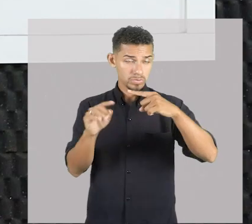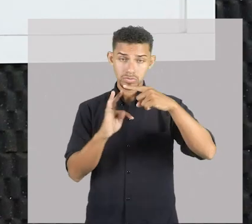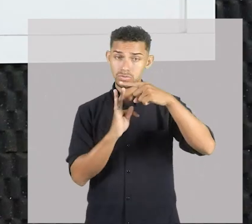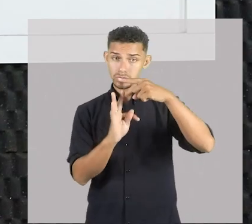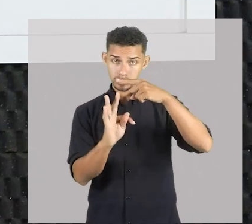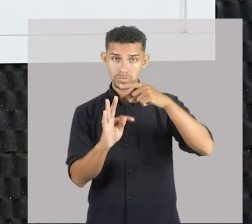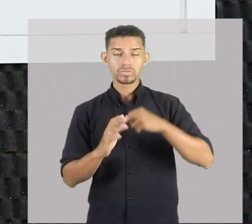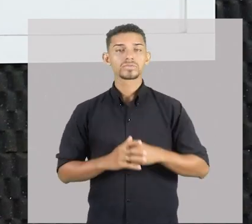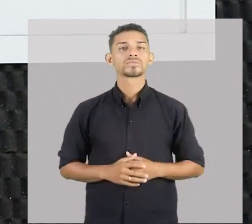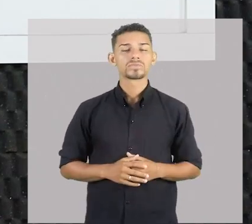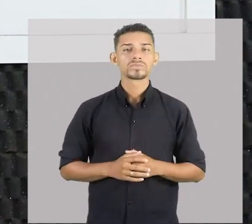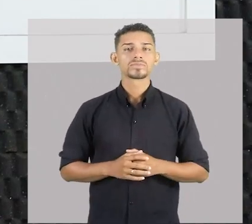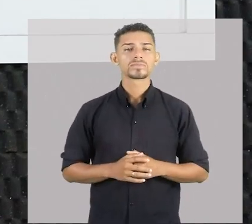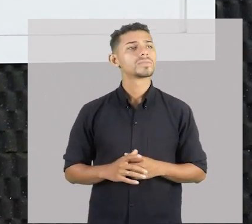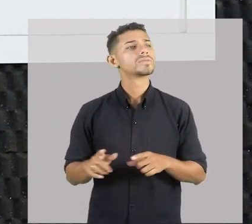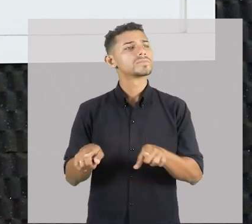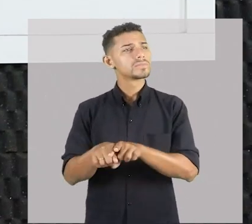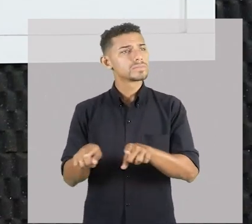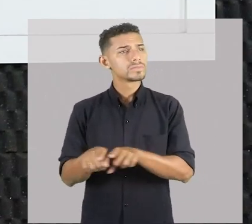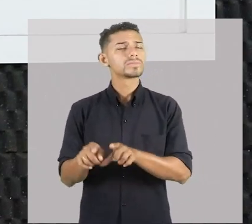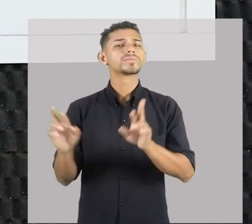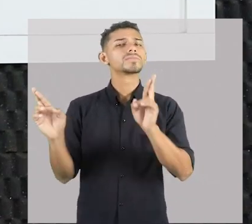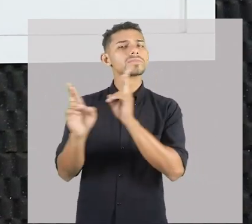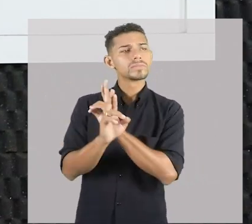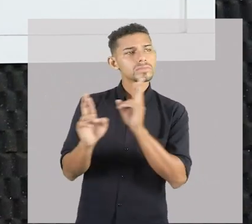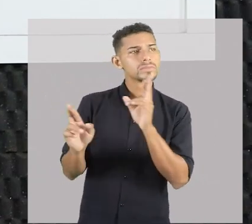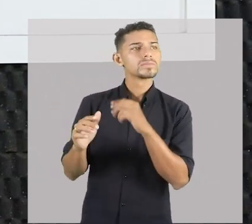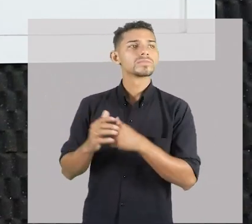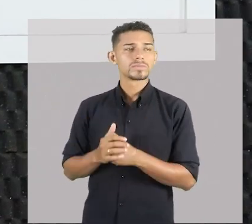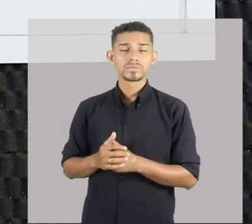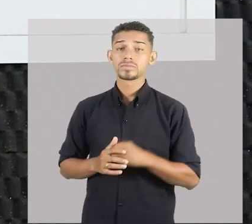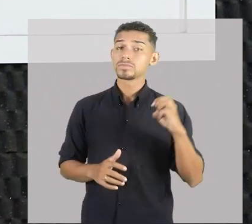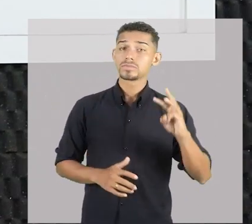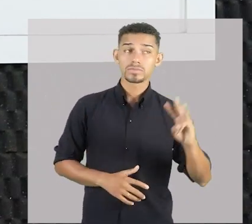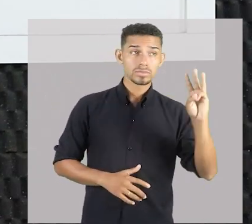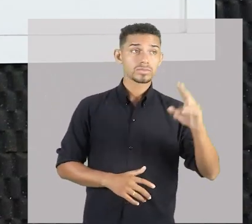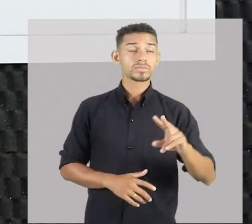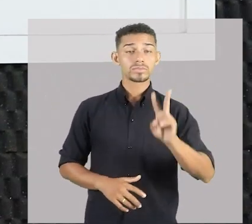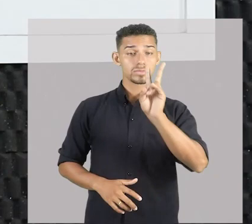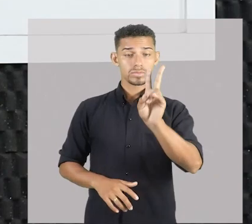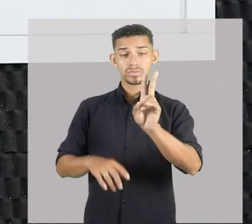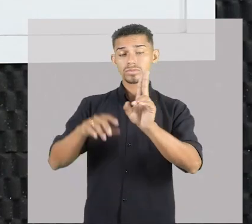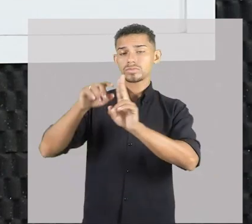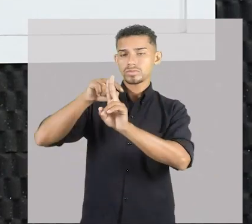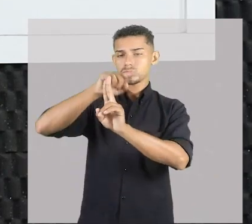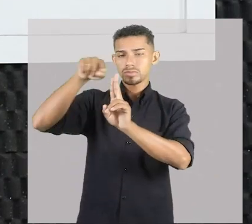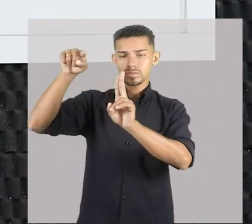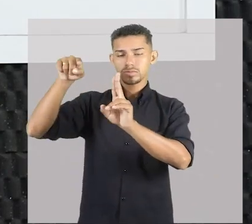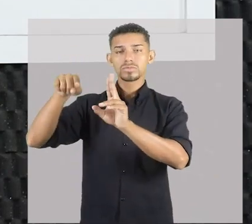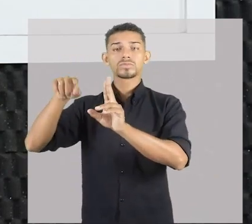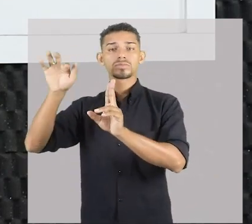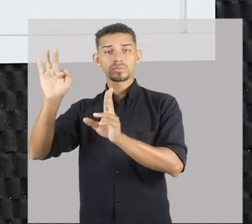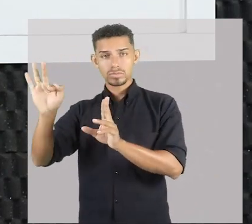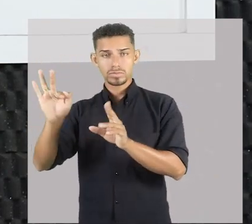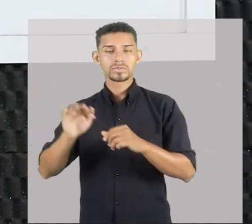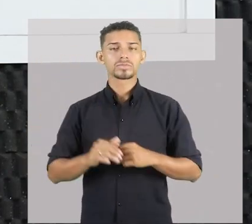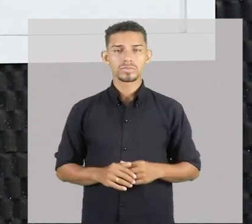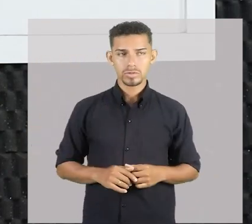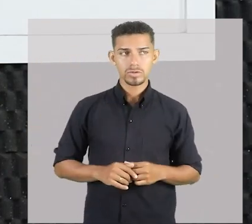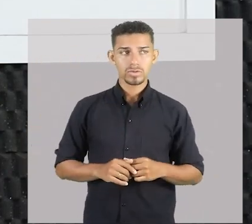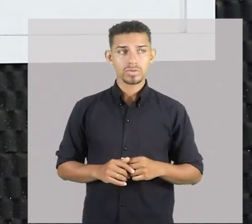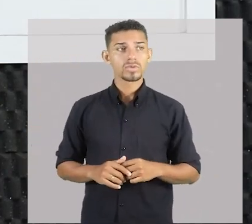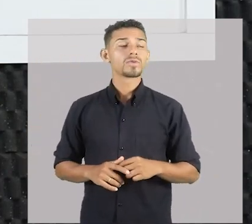mas também as relações importantes, ó, 2π vezes f, ômega, velocidade angular, também pode